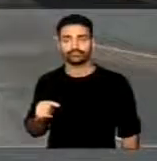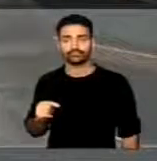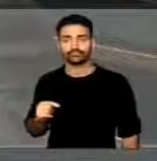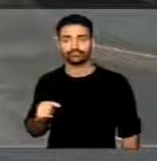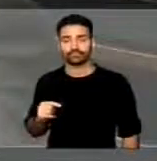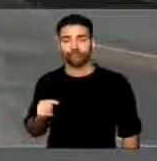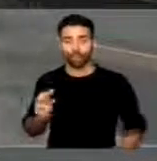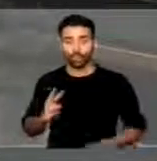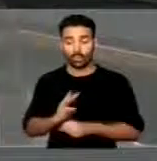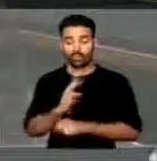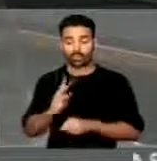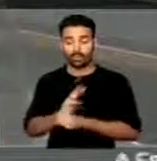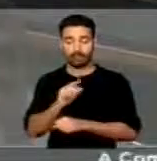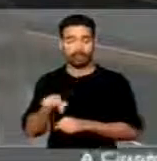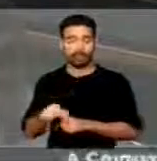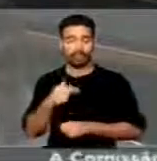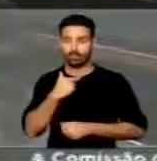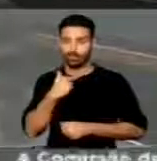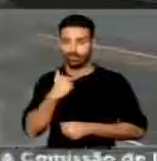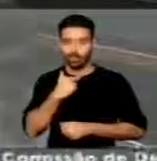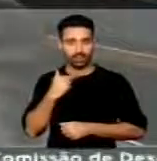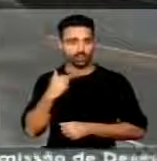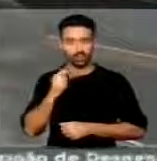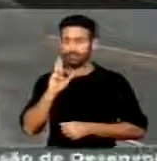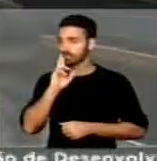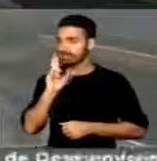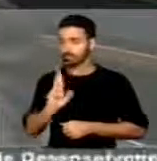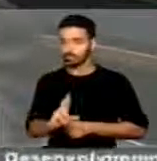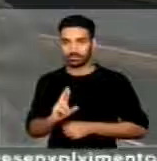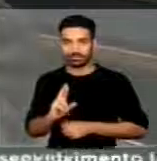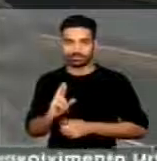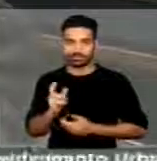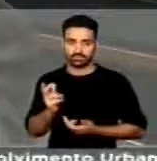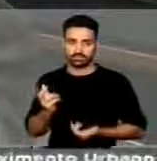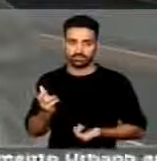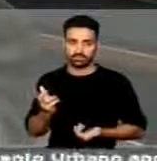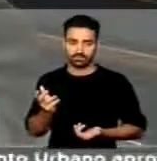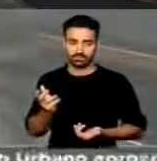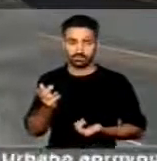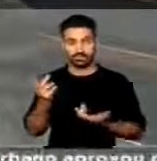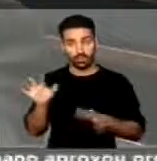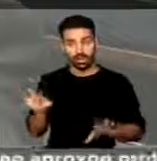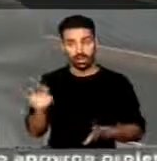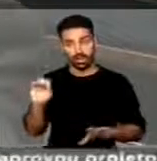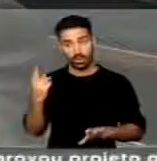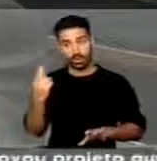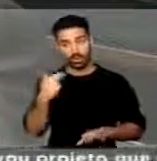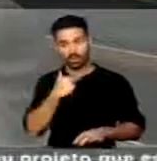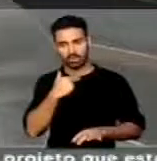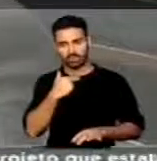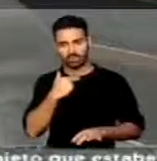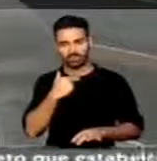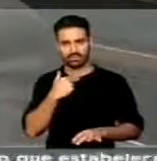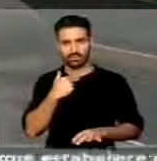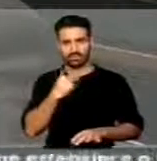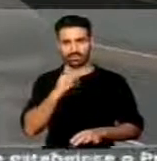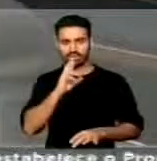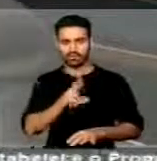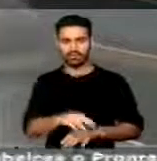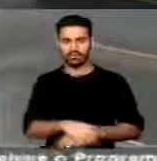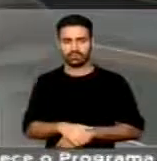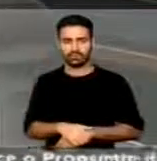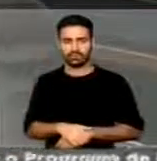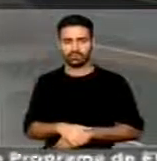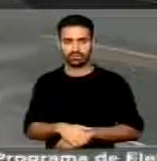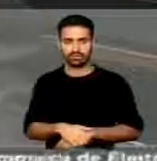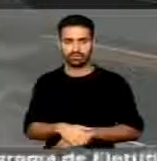o WhatsApp não pode ou não pôde responder. Não pode ou não pôde? Não sei se você falou isso, que o WhatsApp não pode